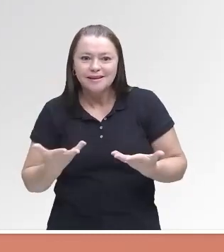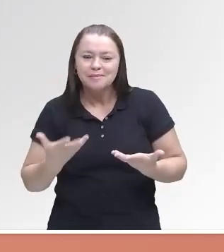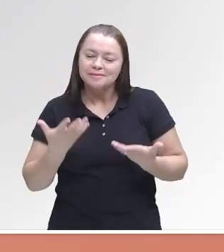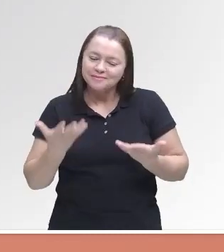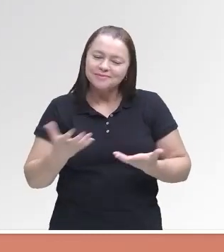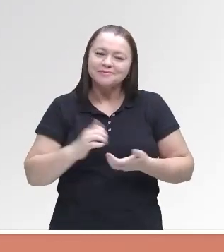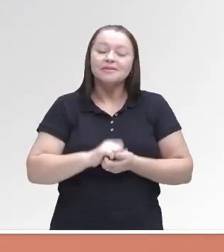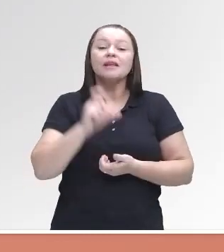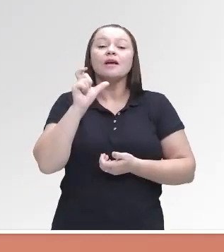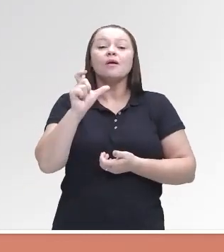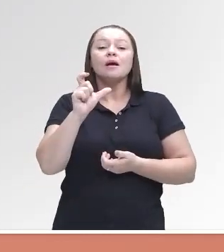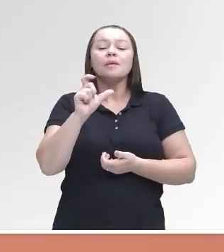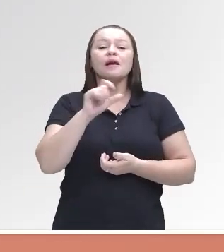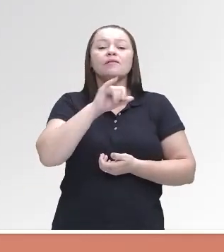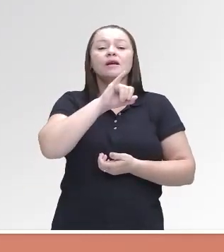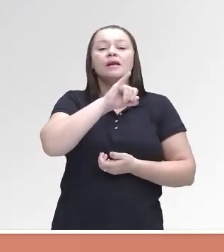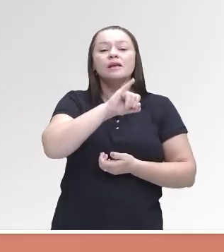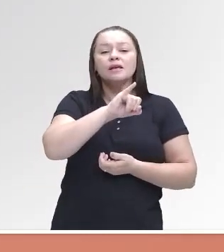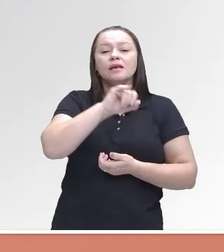Qual é a palavra correta?